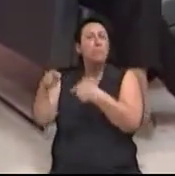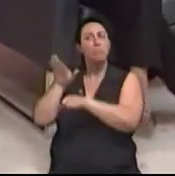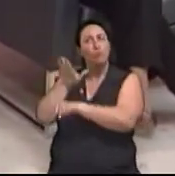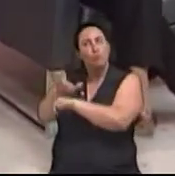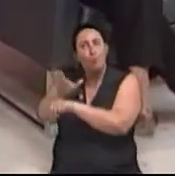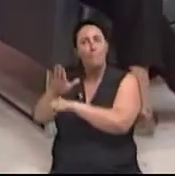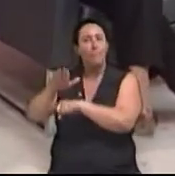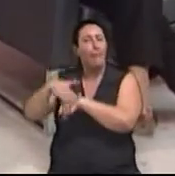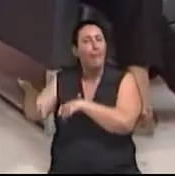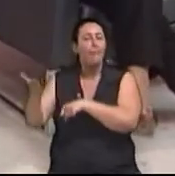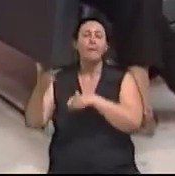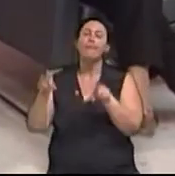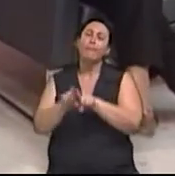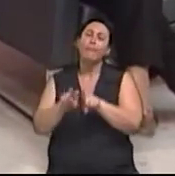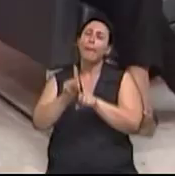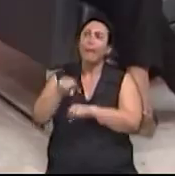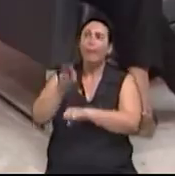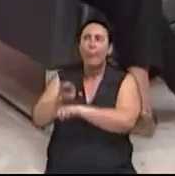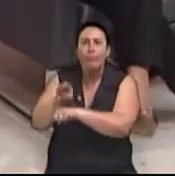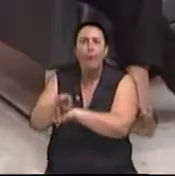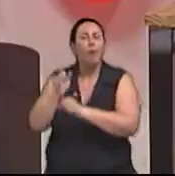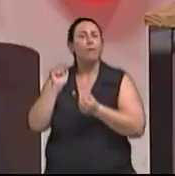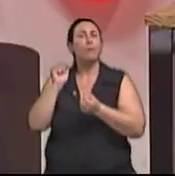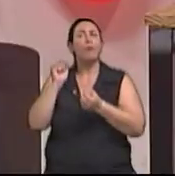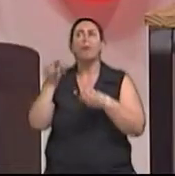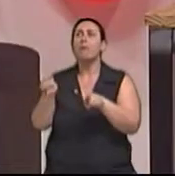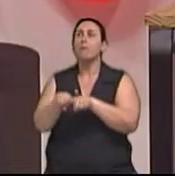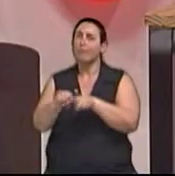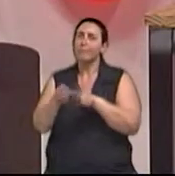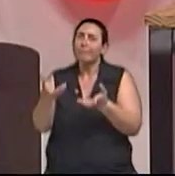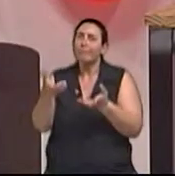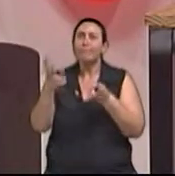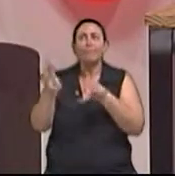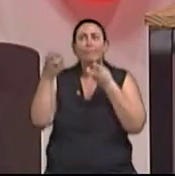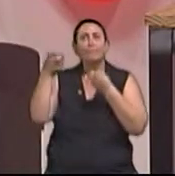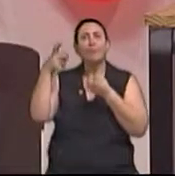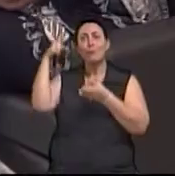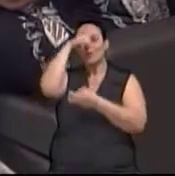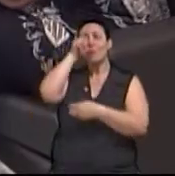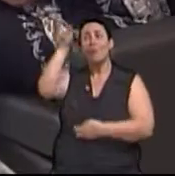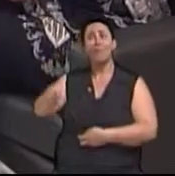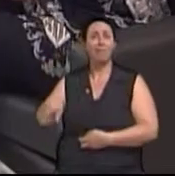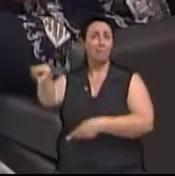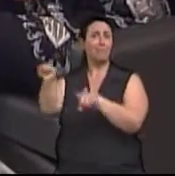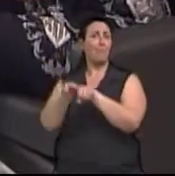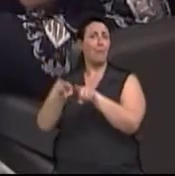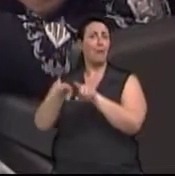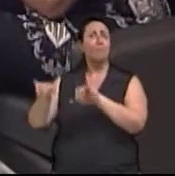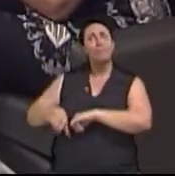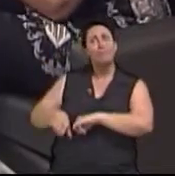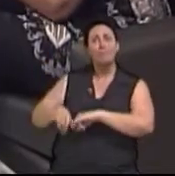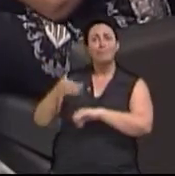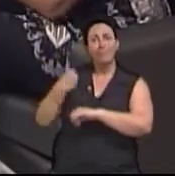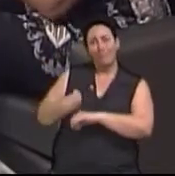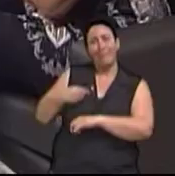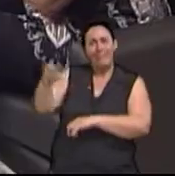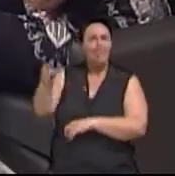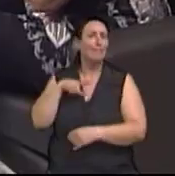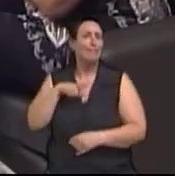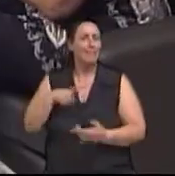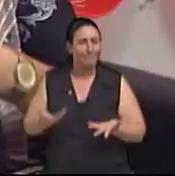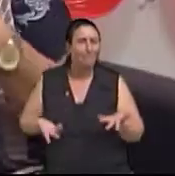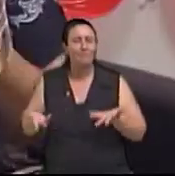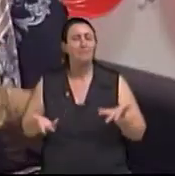nós não tivermos tranquilidade no Cuidado fica um pouco mais difícil também para eles na situação né mas a gente que busca isso